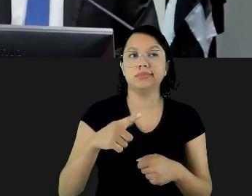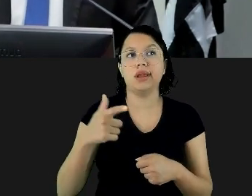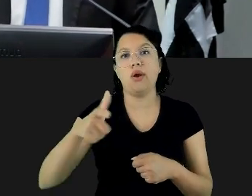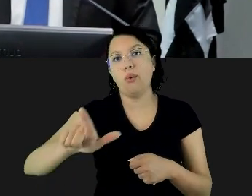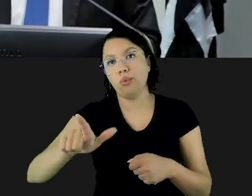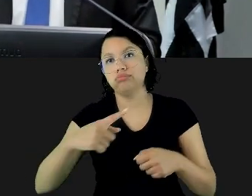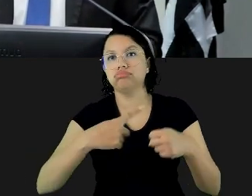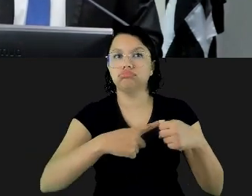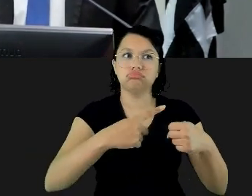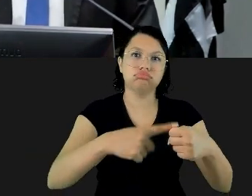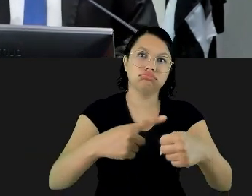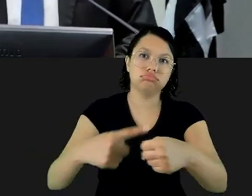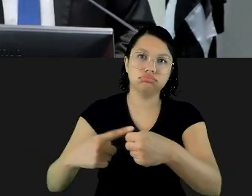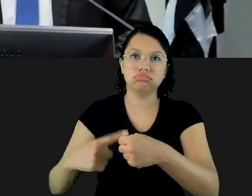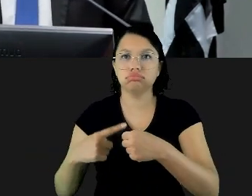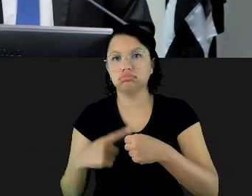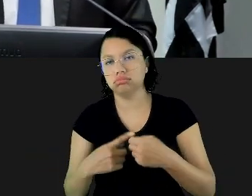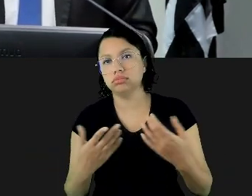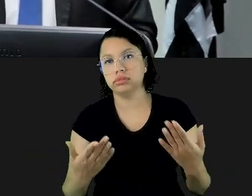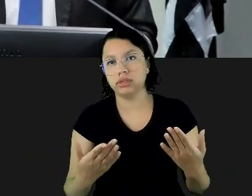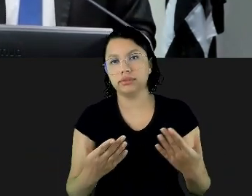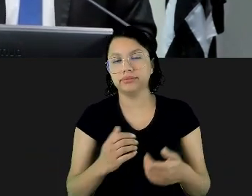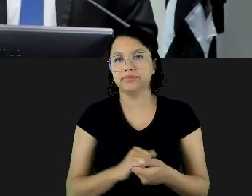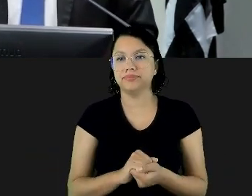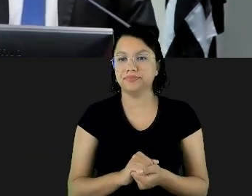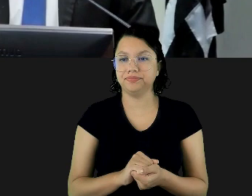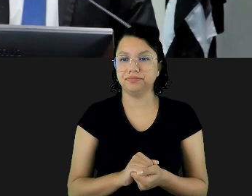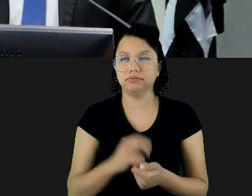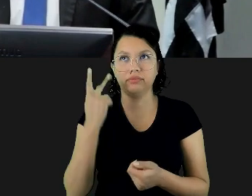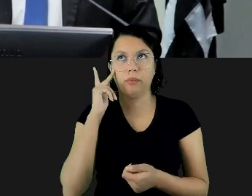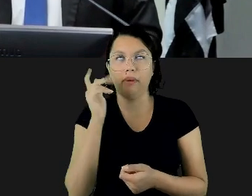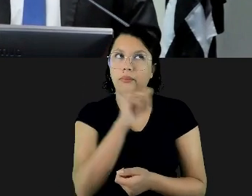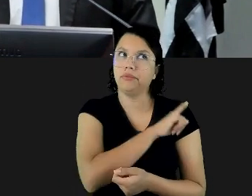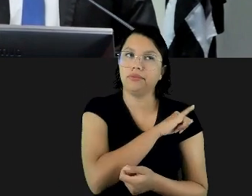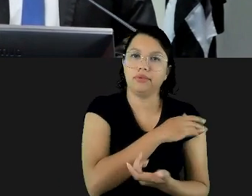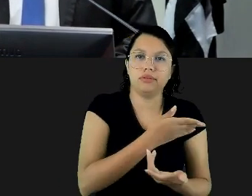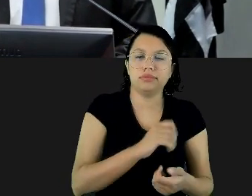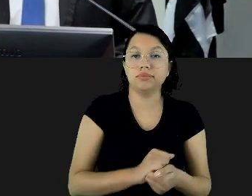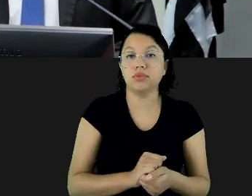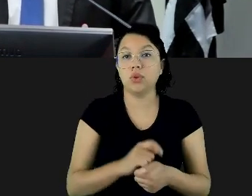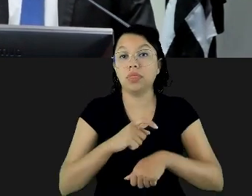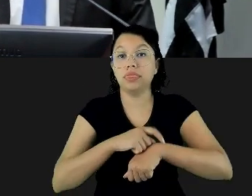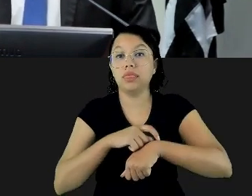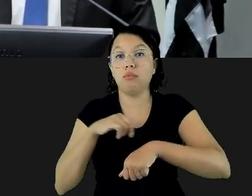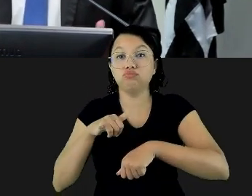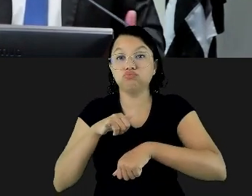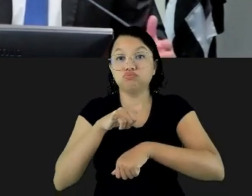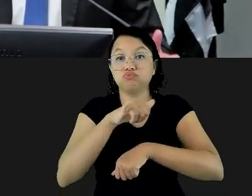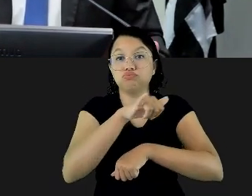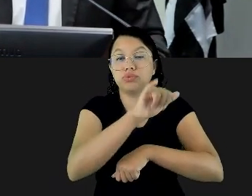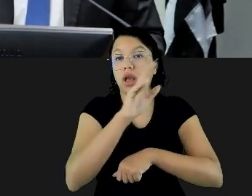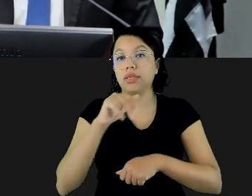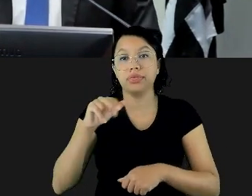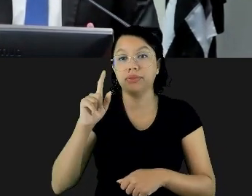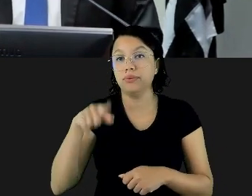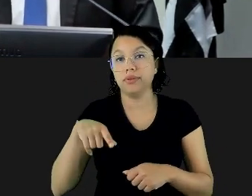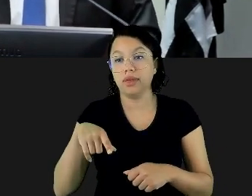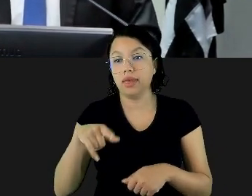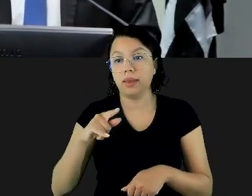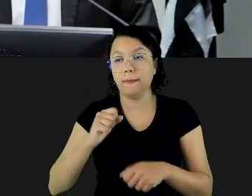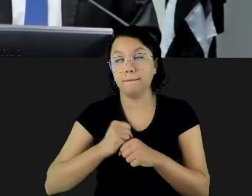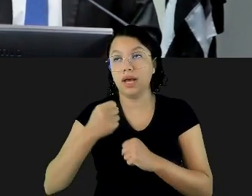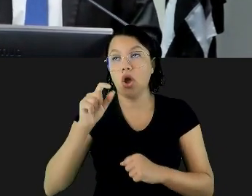São Paulo, precisa ir para Rio de Janeiro, o tempo de voo nunca é superior a 1h30,